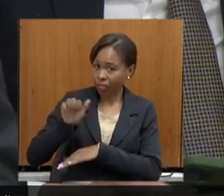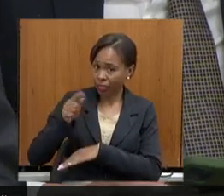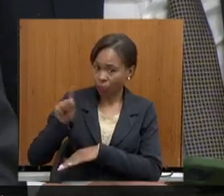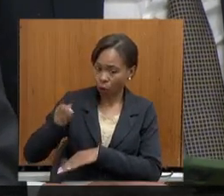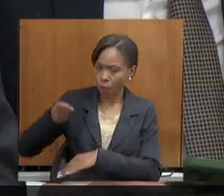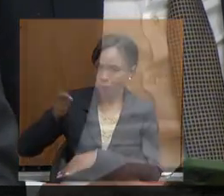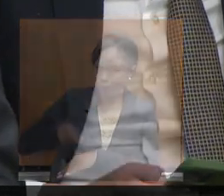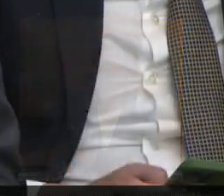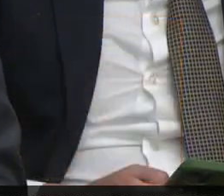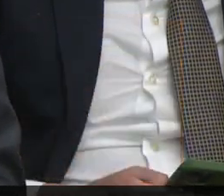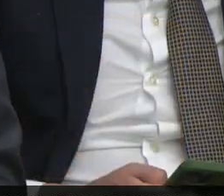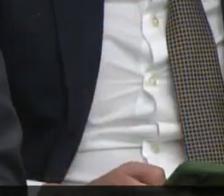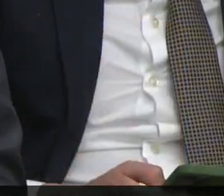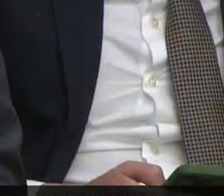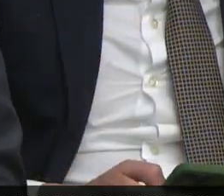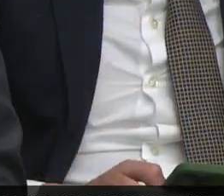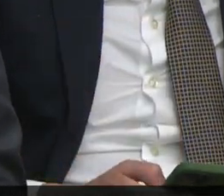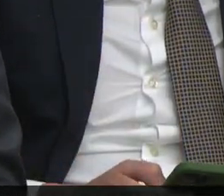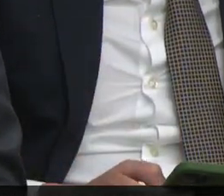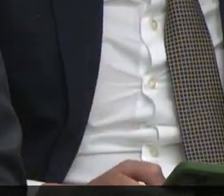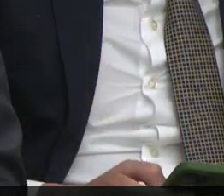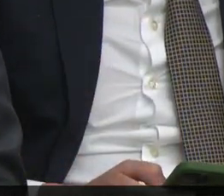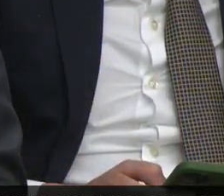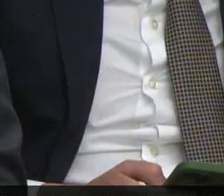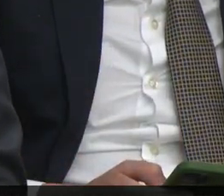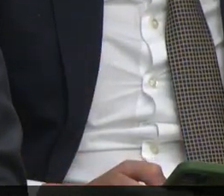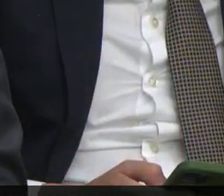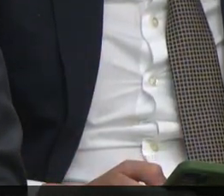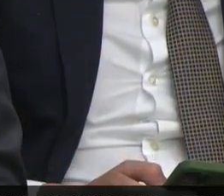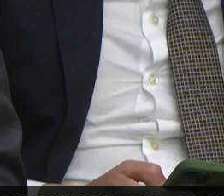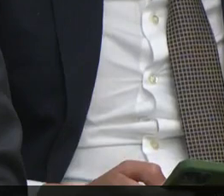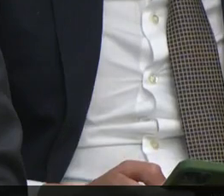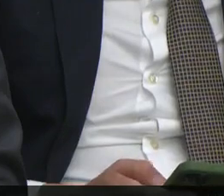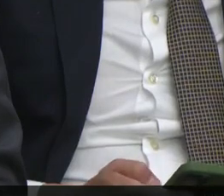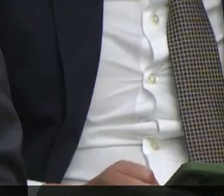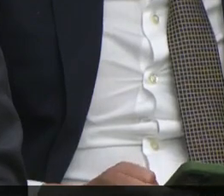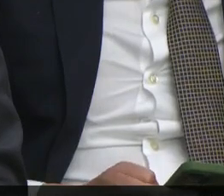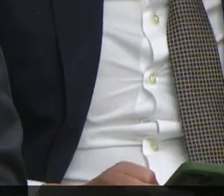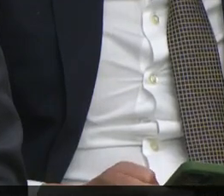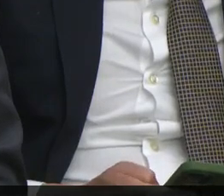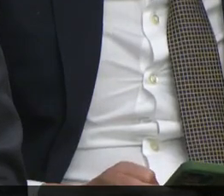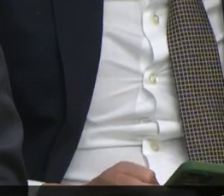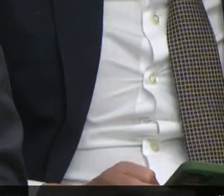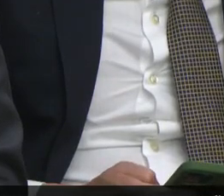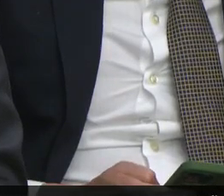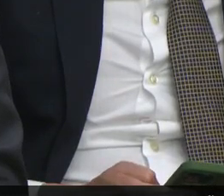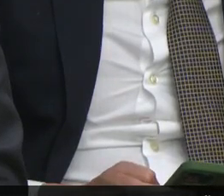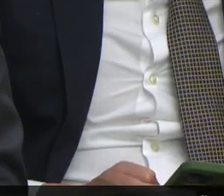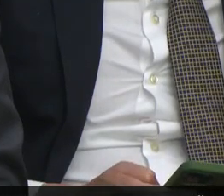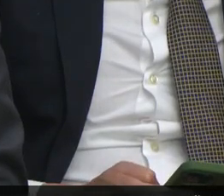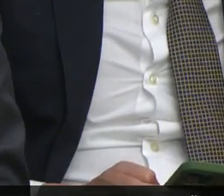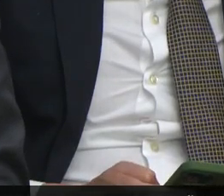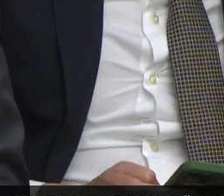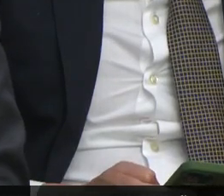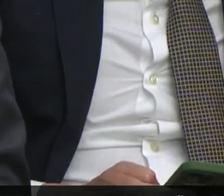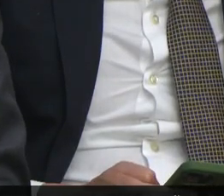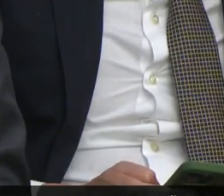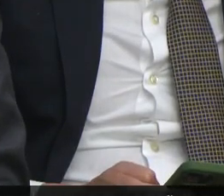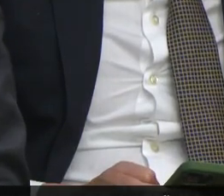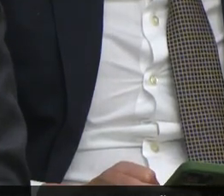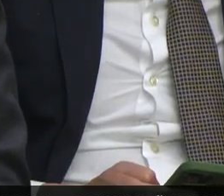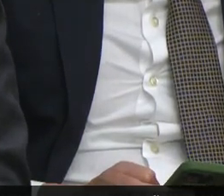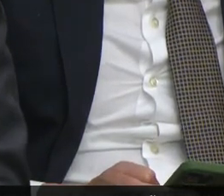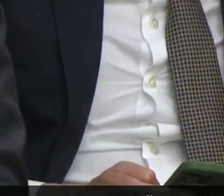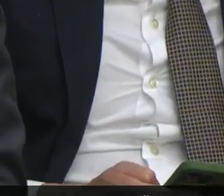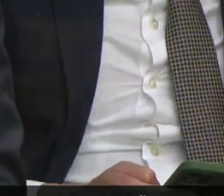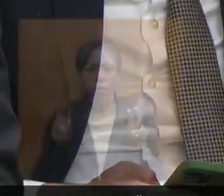ela vai participar também do próximo leilão hoje é sobre aí